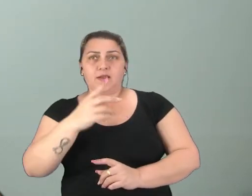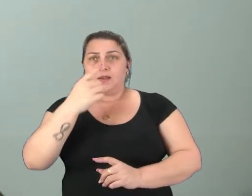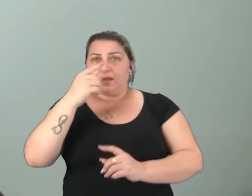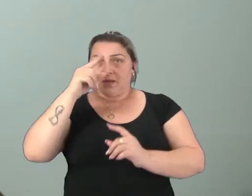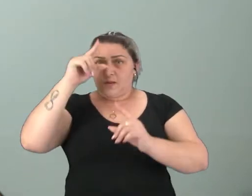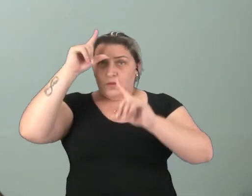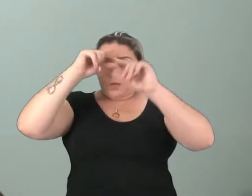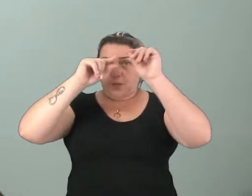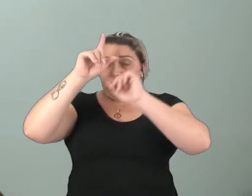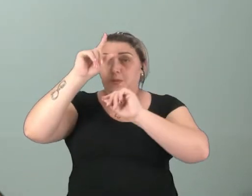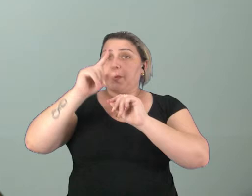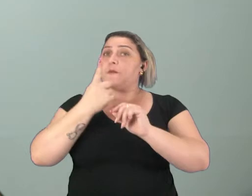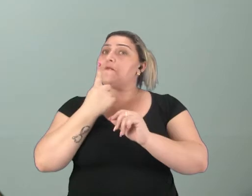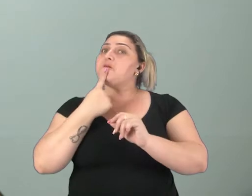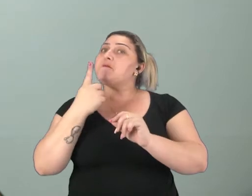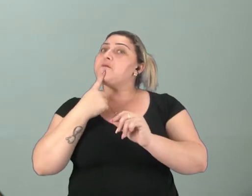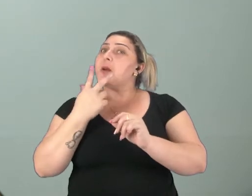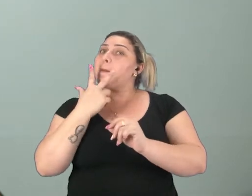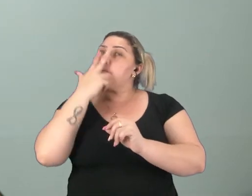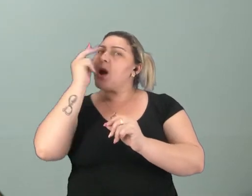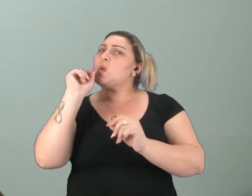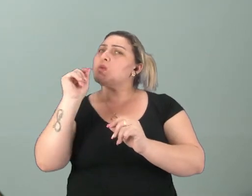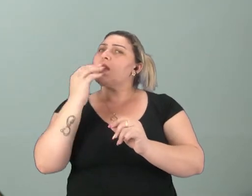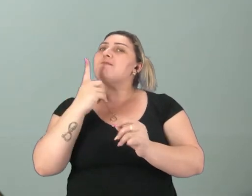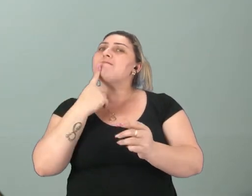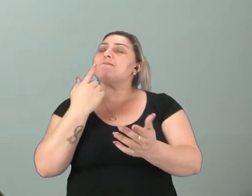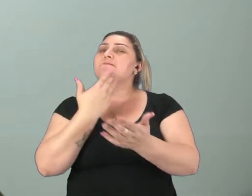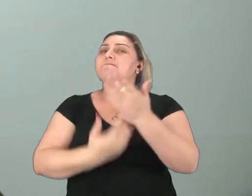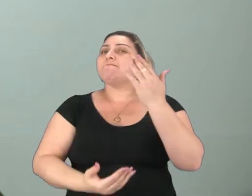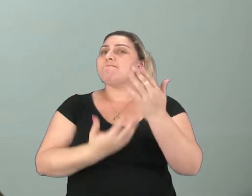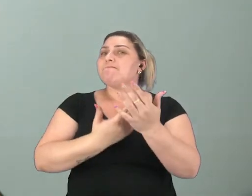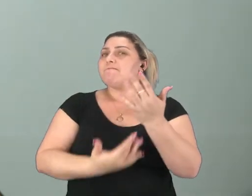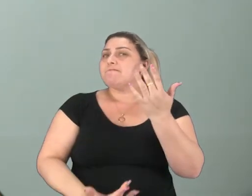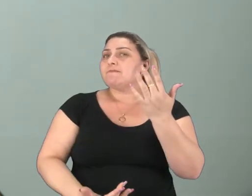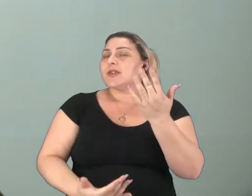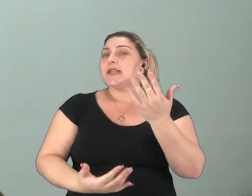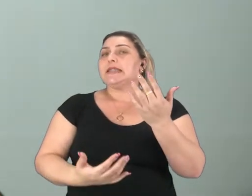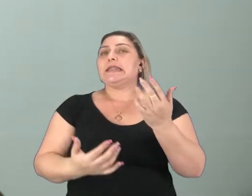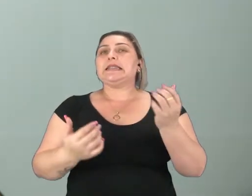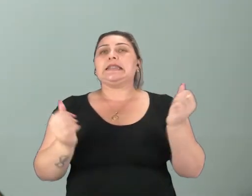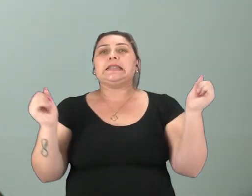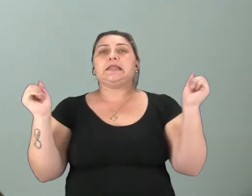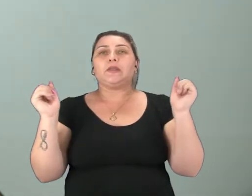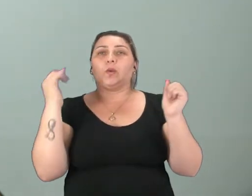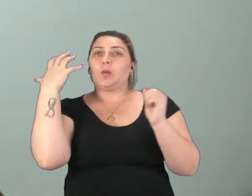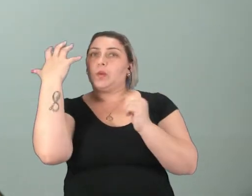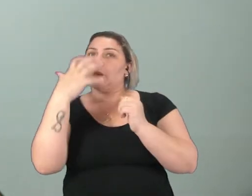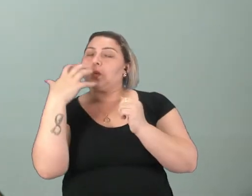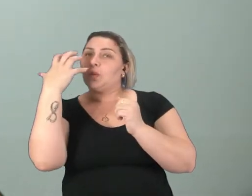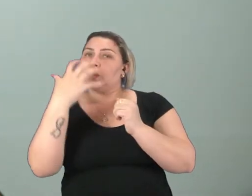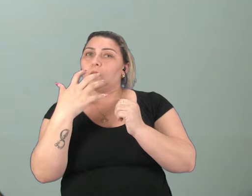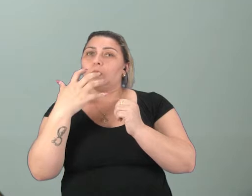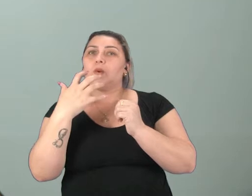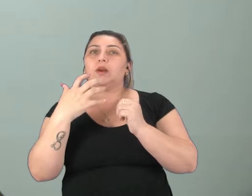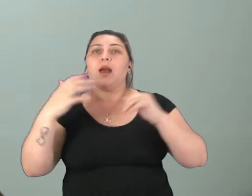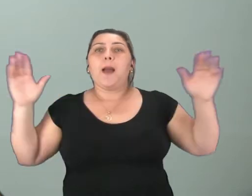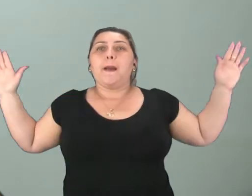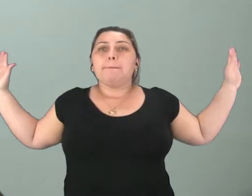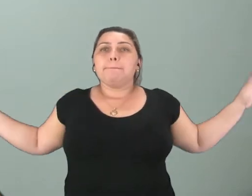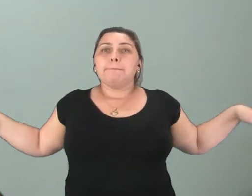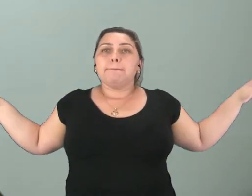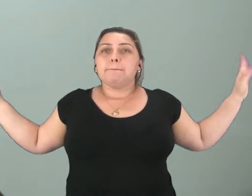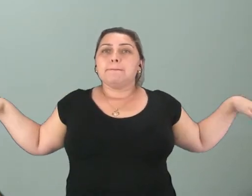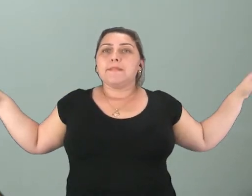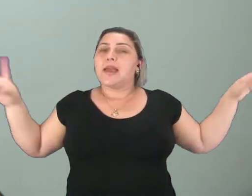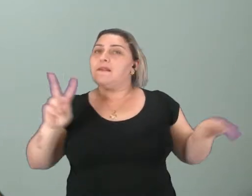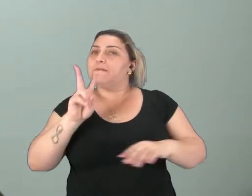crista era muito vermelha, parecia até sangue puro. Ele ficou vislumbrado com o bater de suas asas,